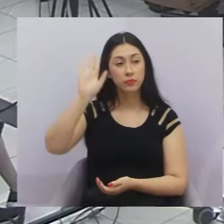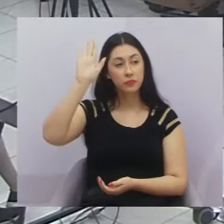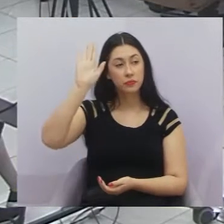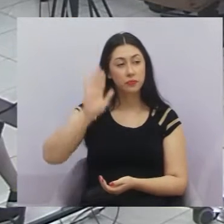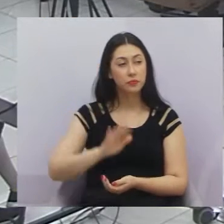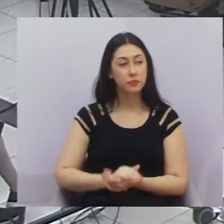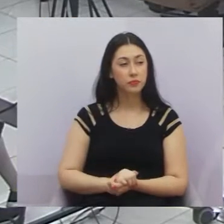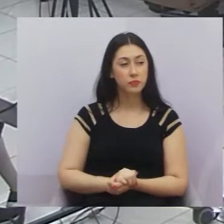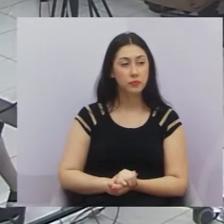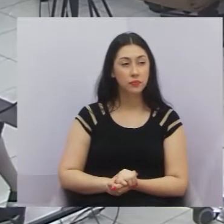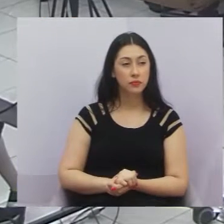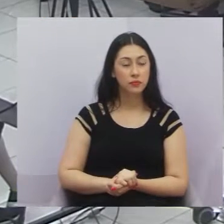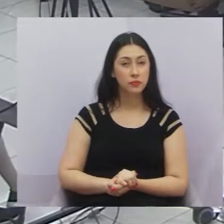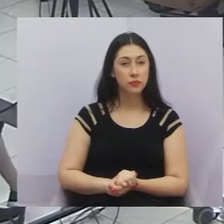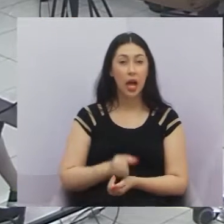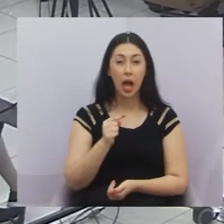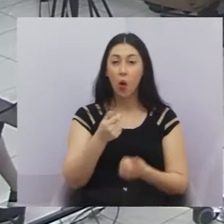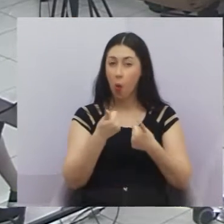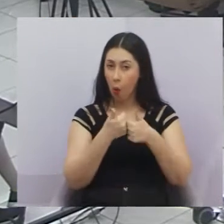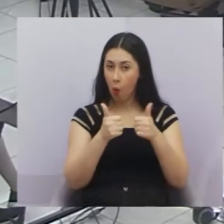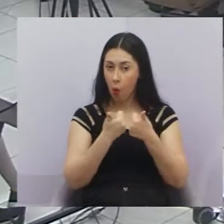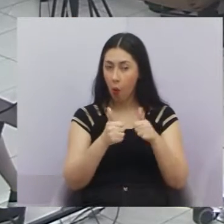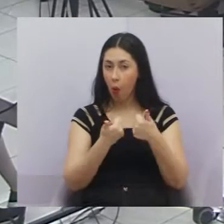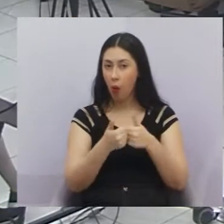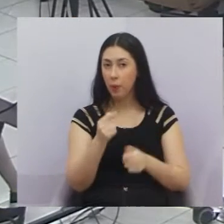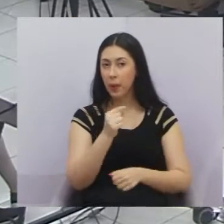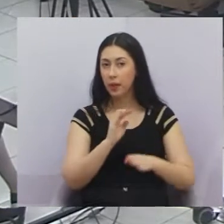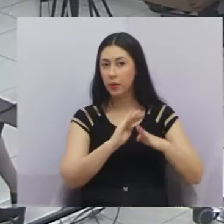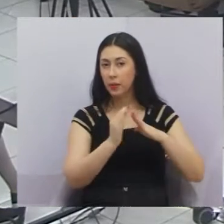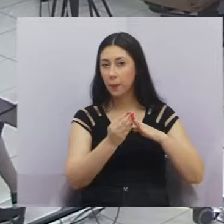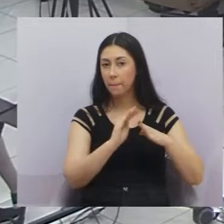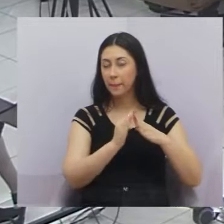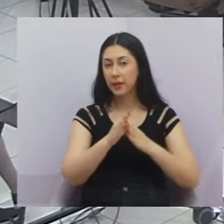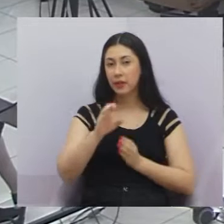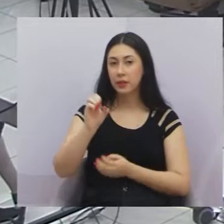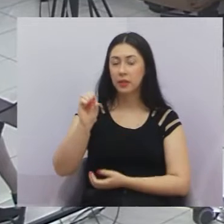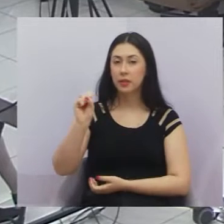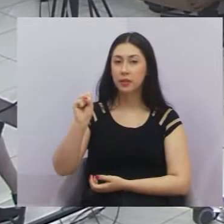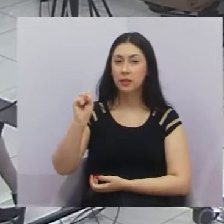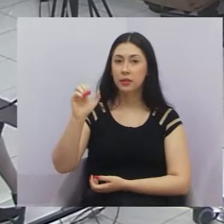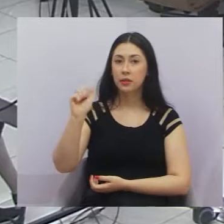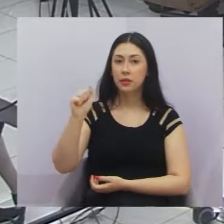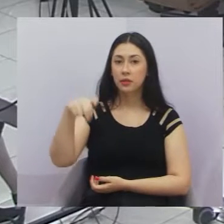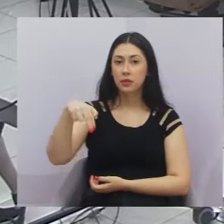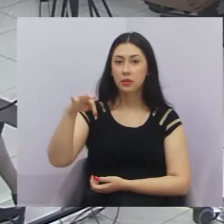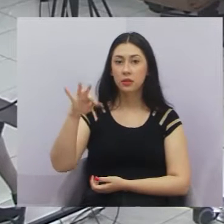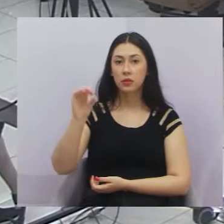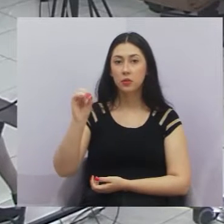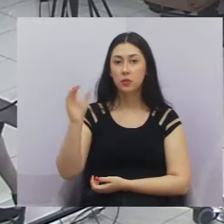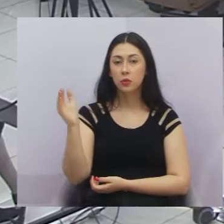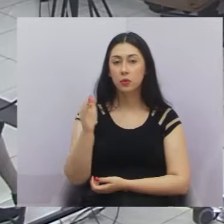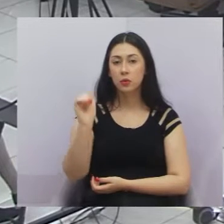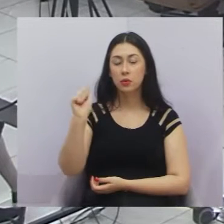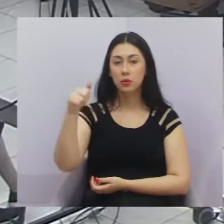Presidente, essa linha de ônibus a linha 8 do Parque Santo